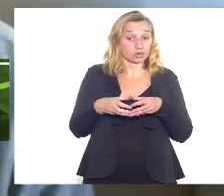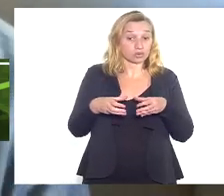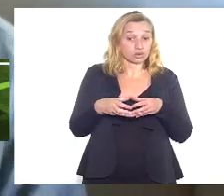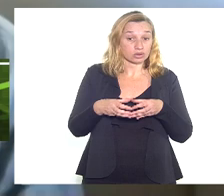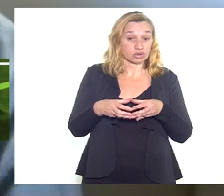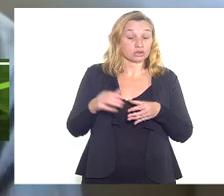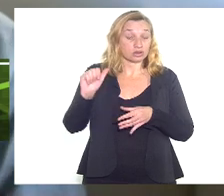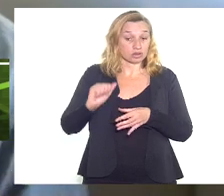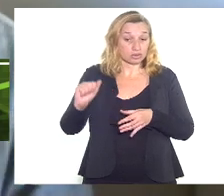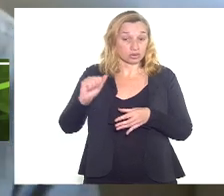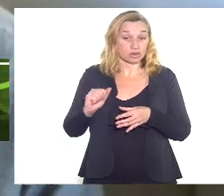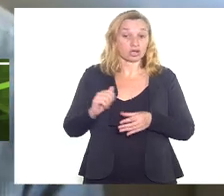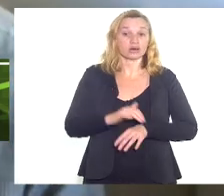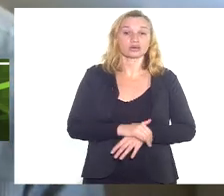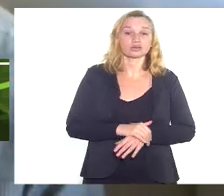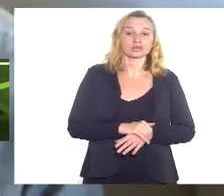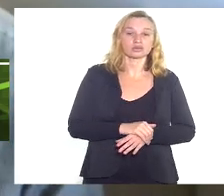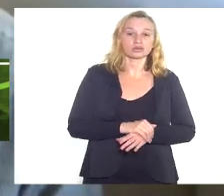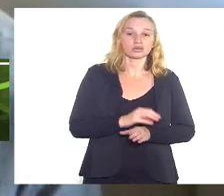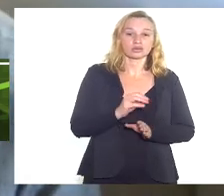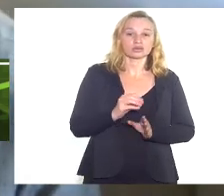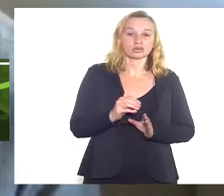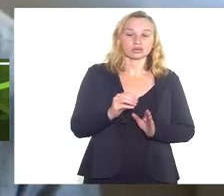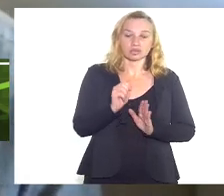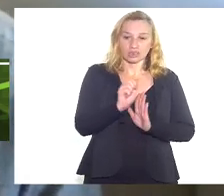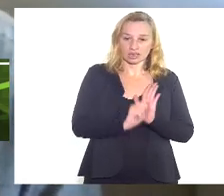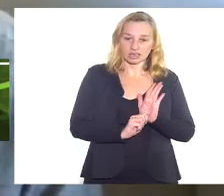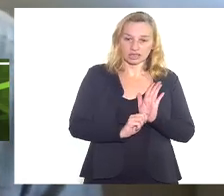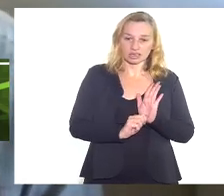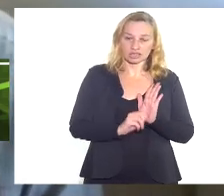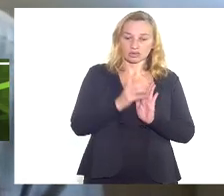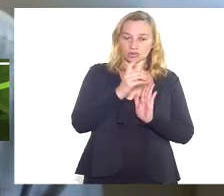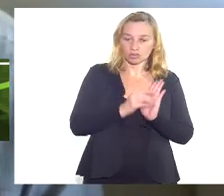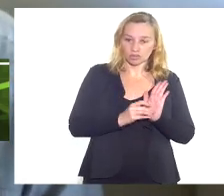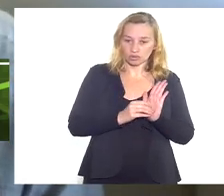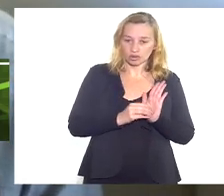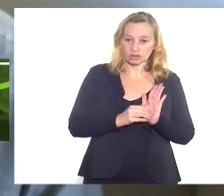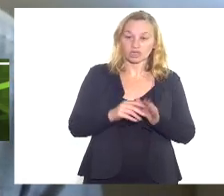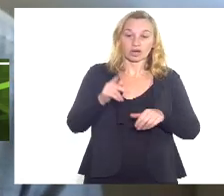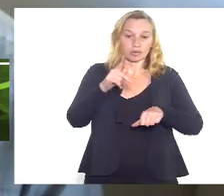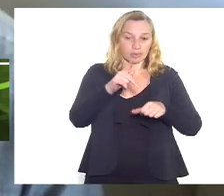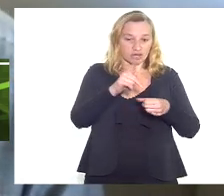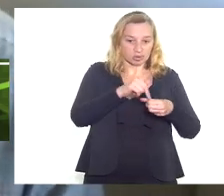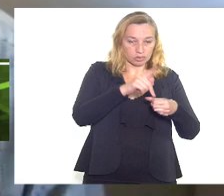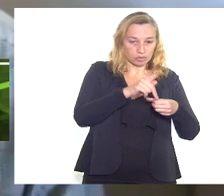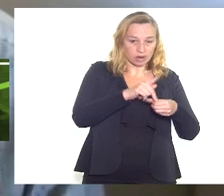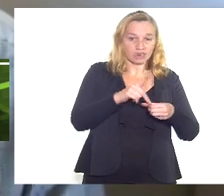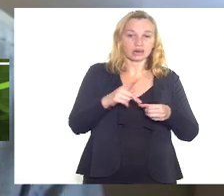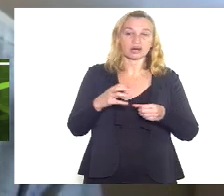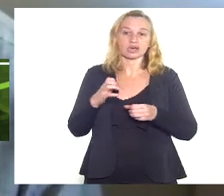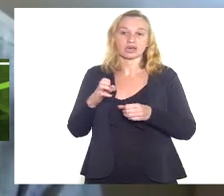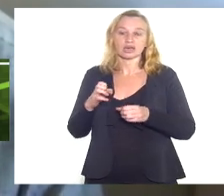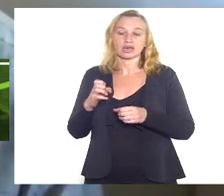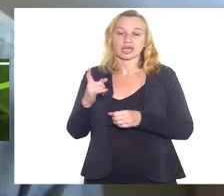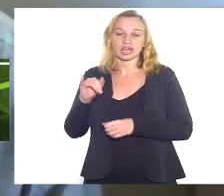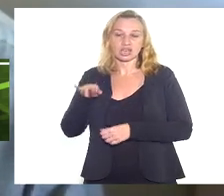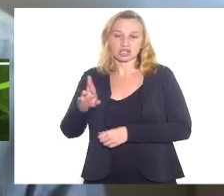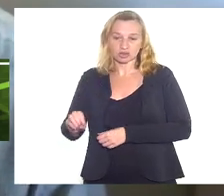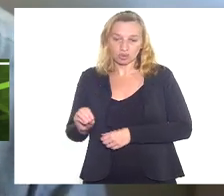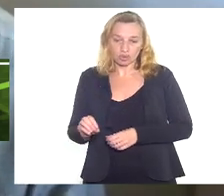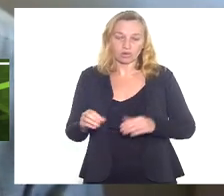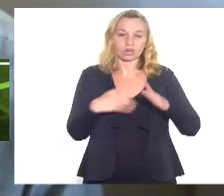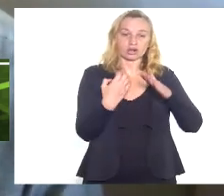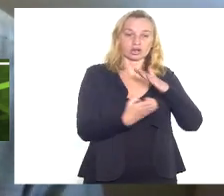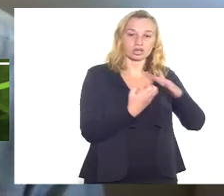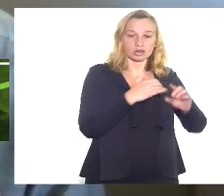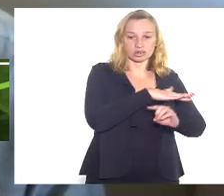Assessoria, fizesse a redação desse ofício, tanto a Petrobras, quanto a Equinor, quanto a Total